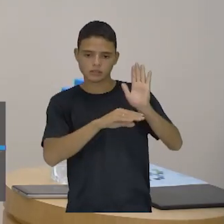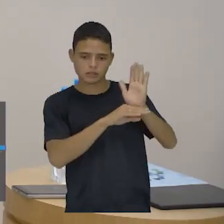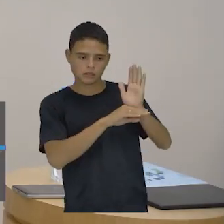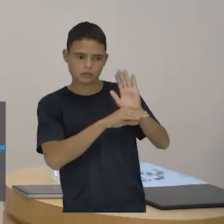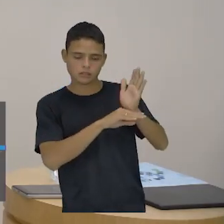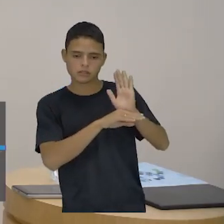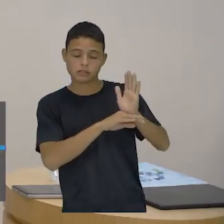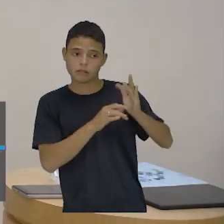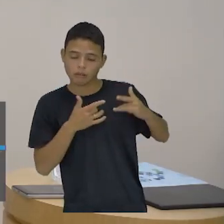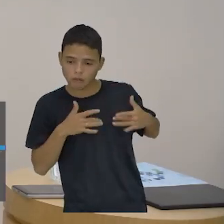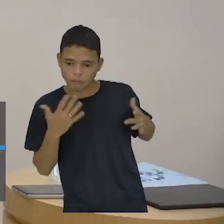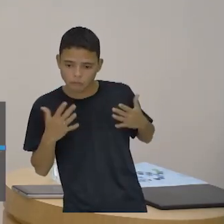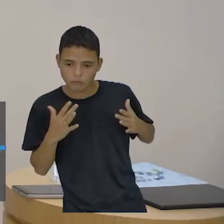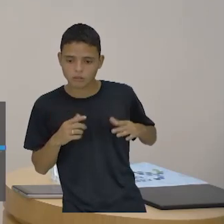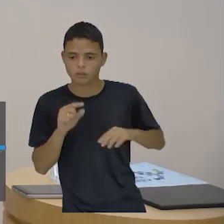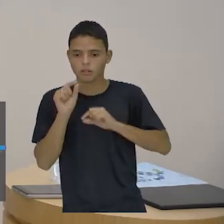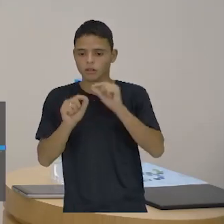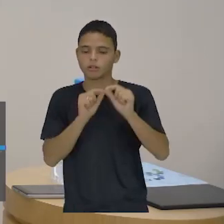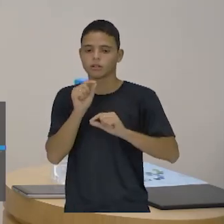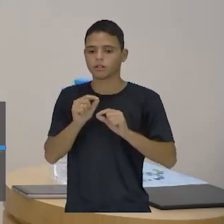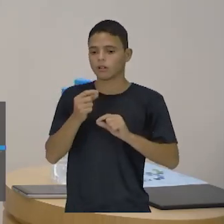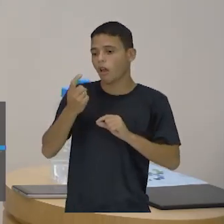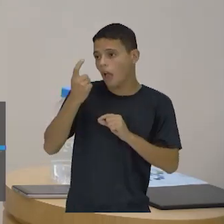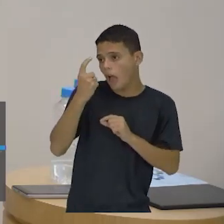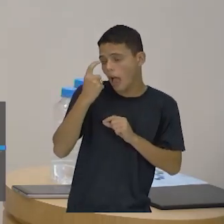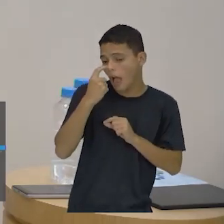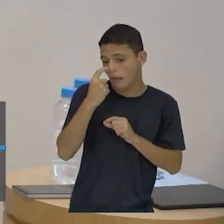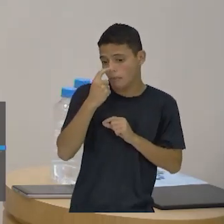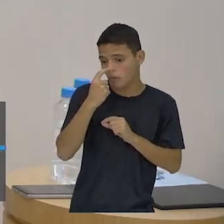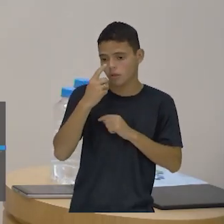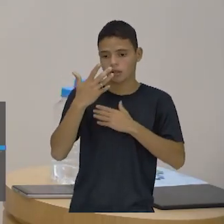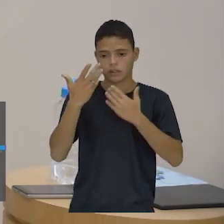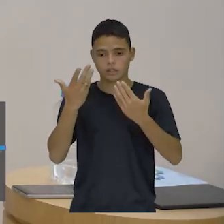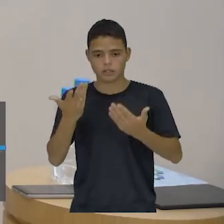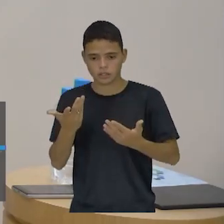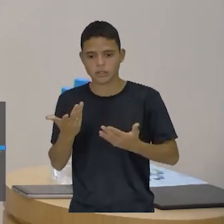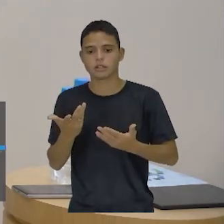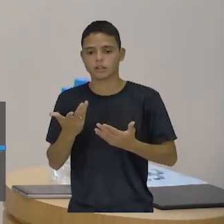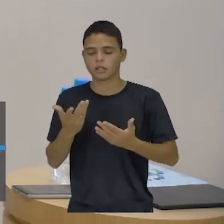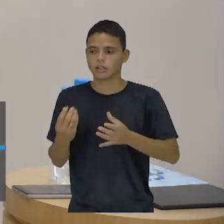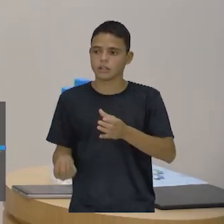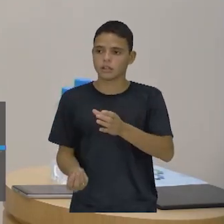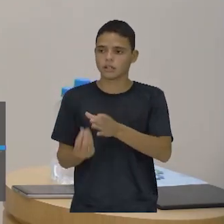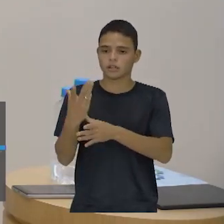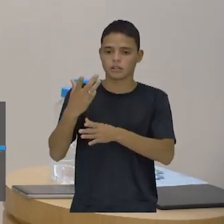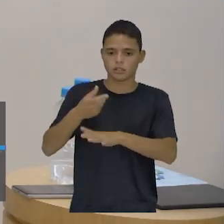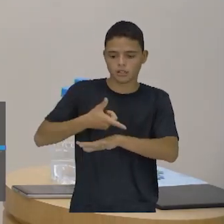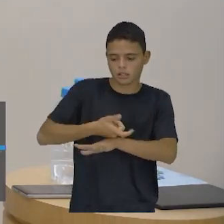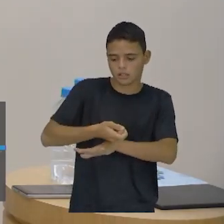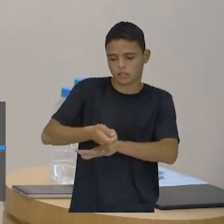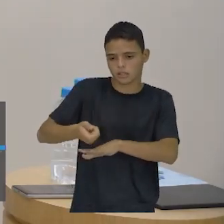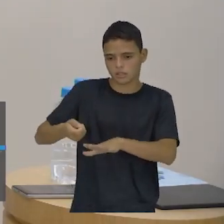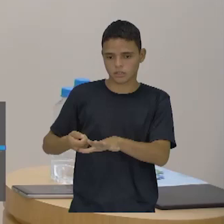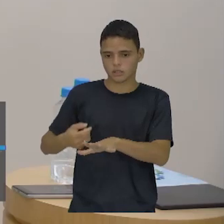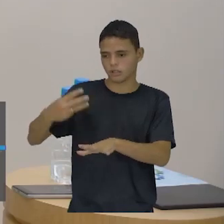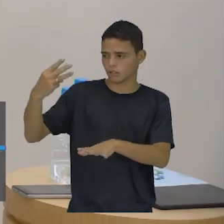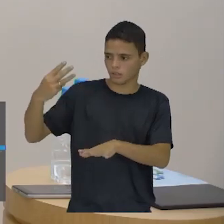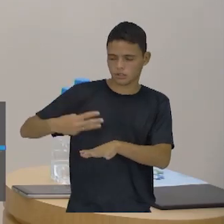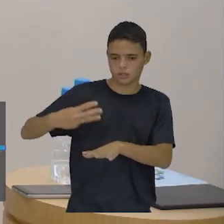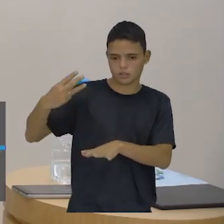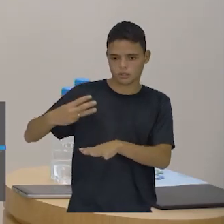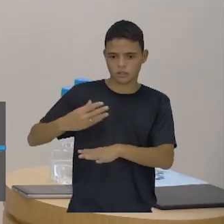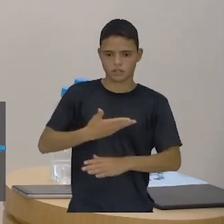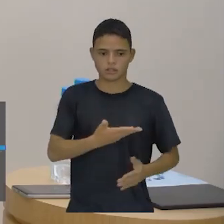Blair, que toda a estratégia de marketing do filme foi baseada em criar fake news. Eram 3 jovens que se perderam